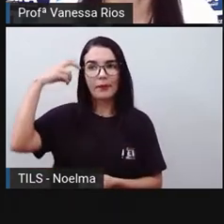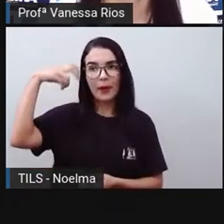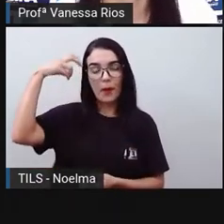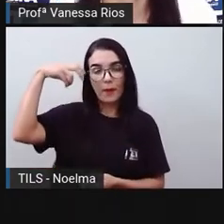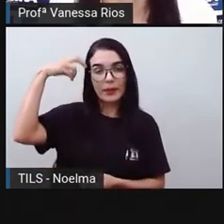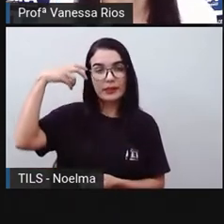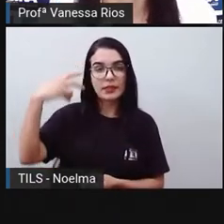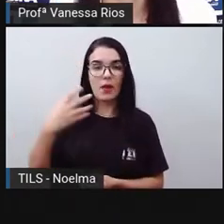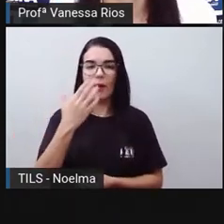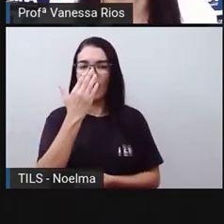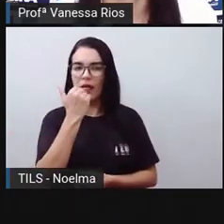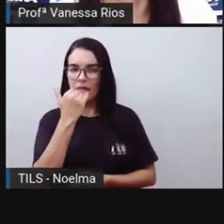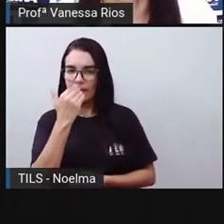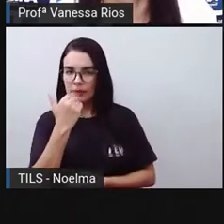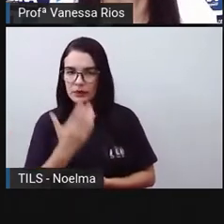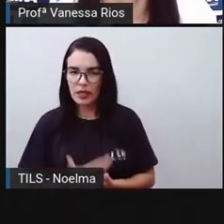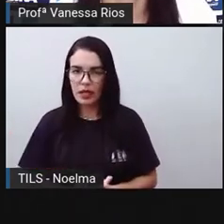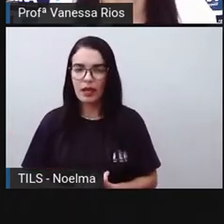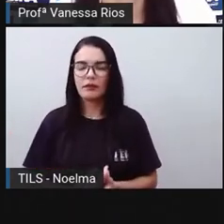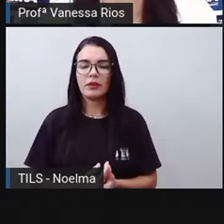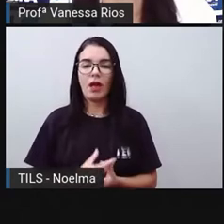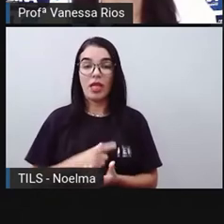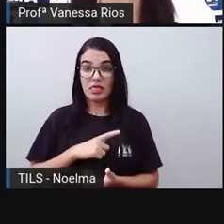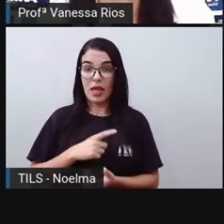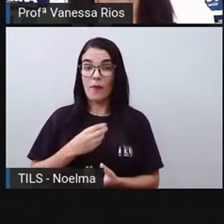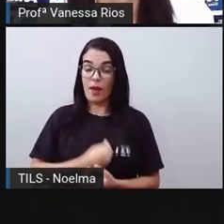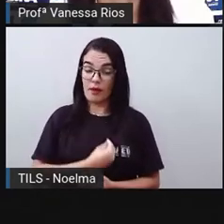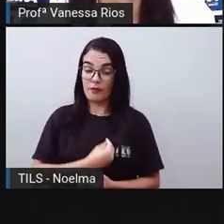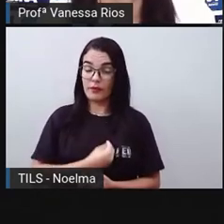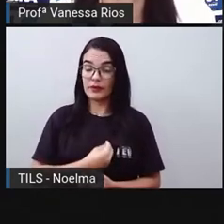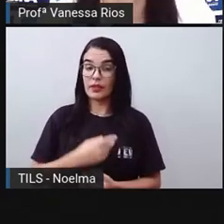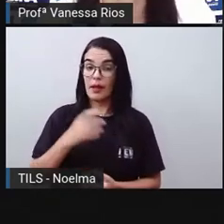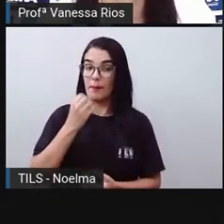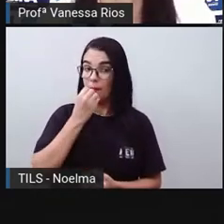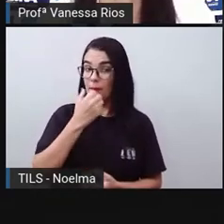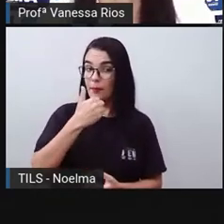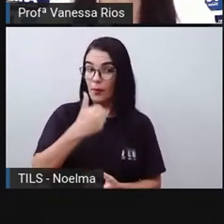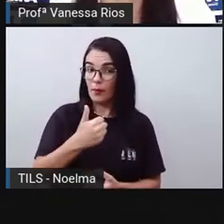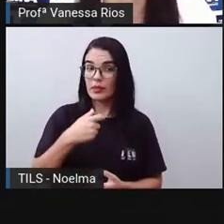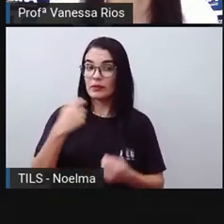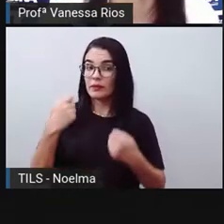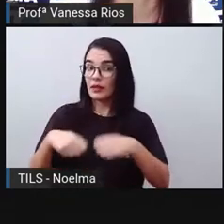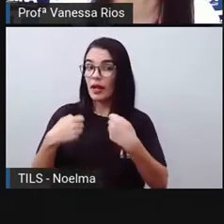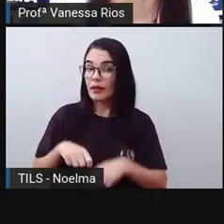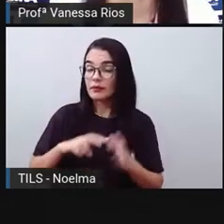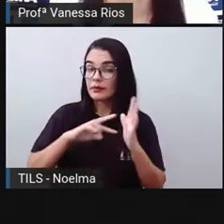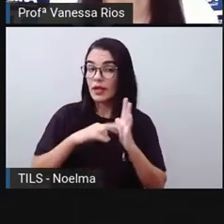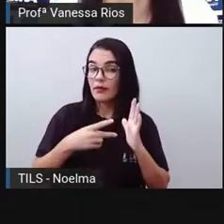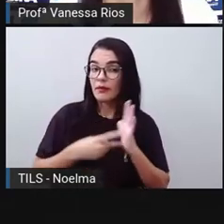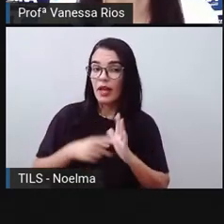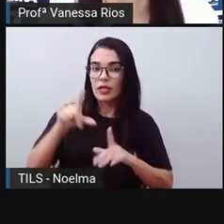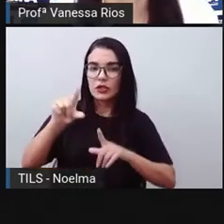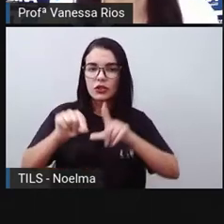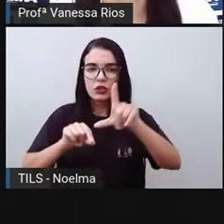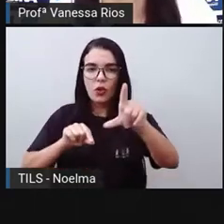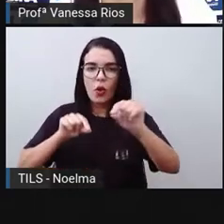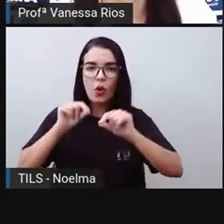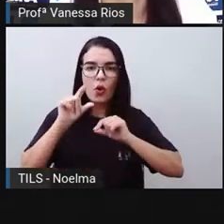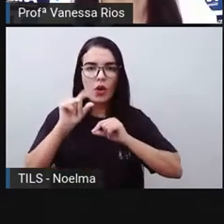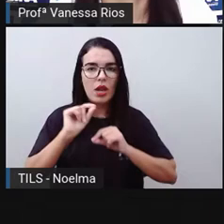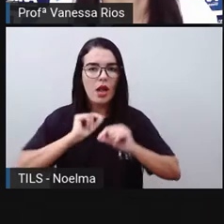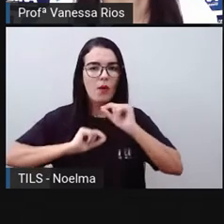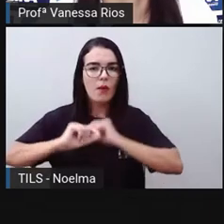né? Levar uma vida saudável significa fazer escolhas que resultem em um corpo e em uma